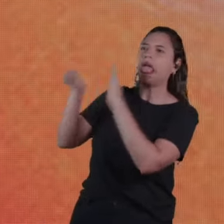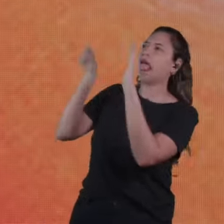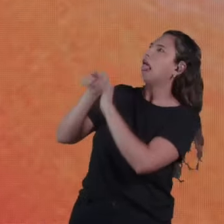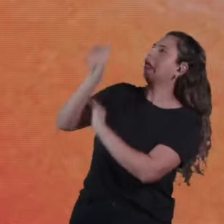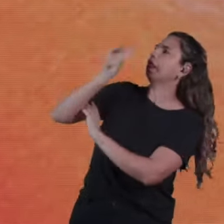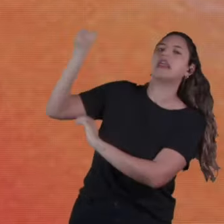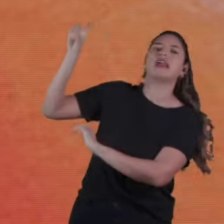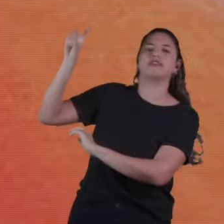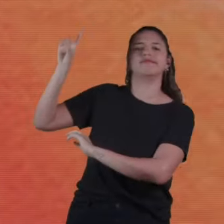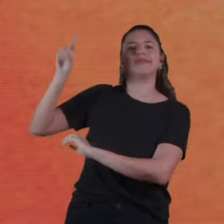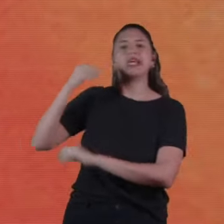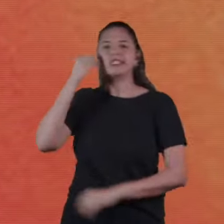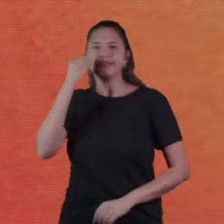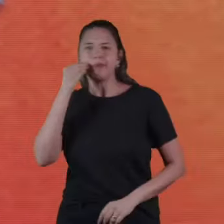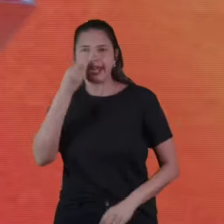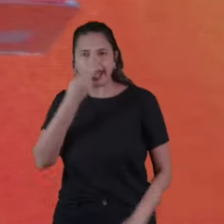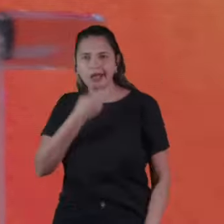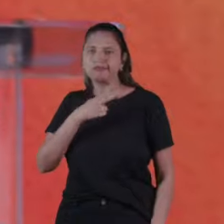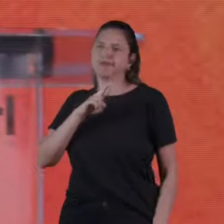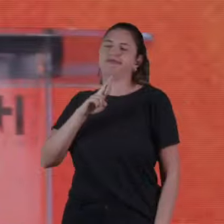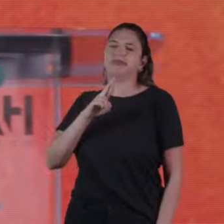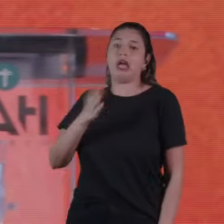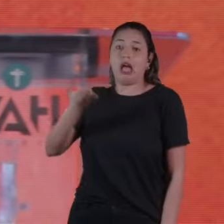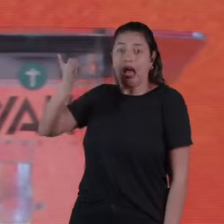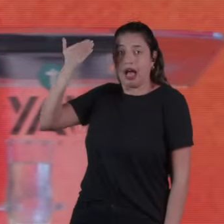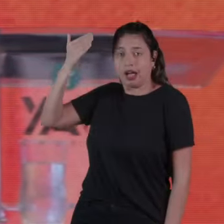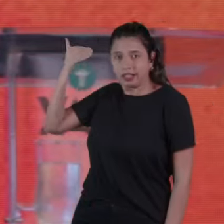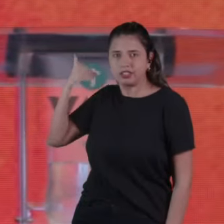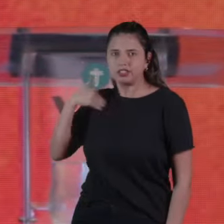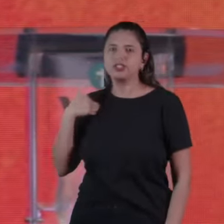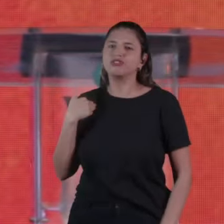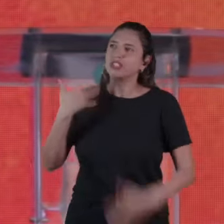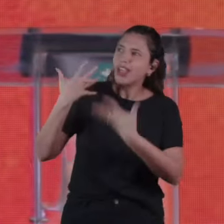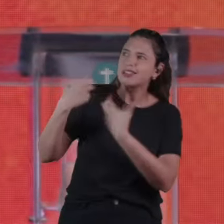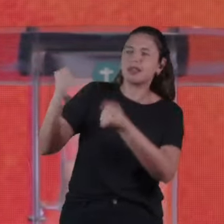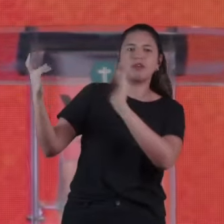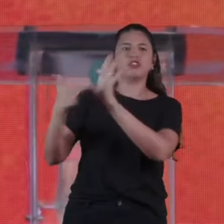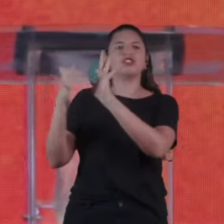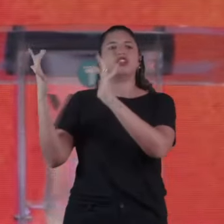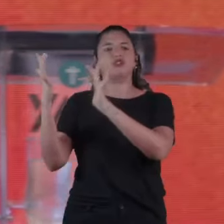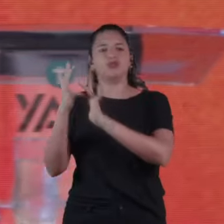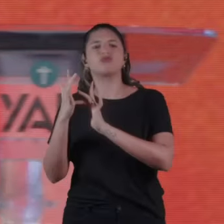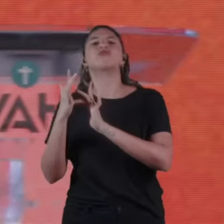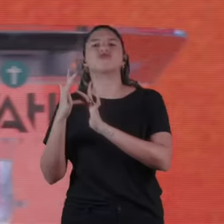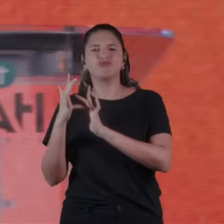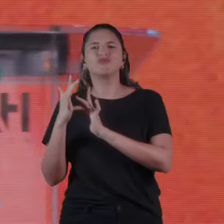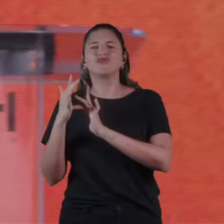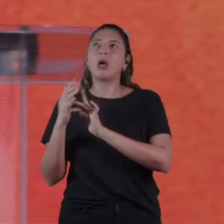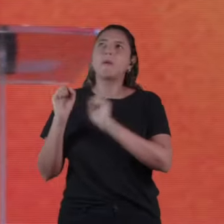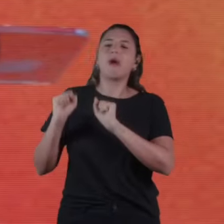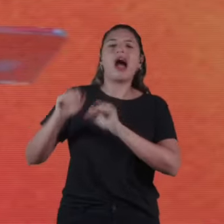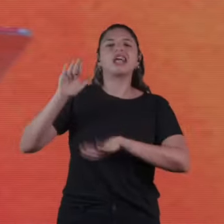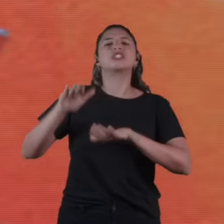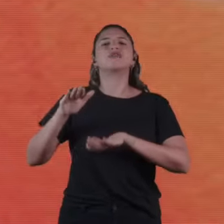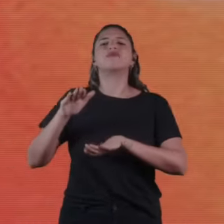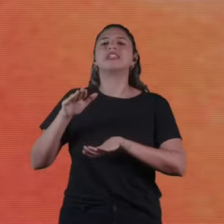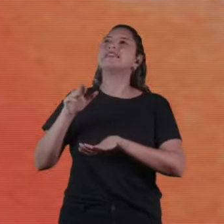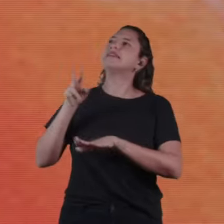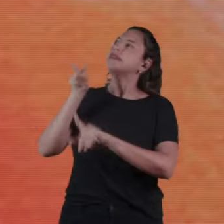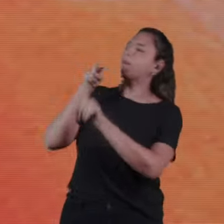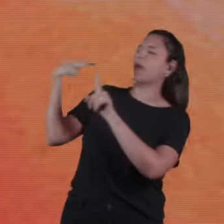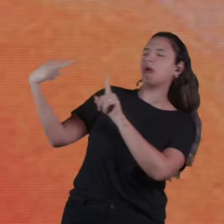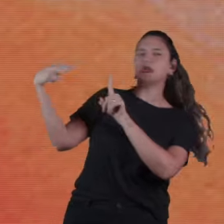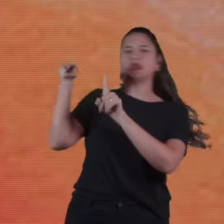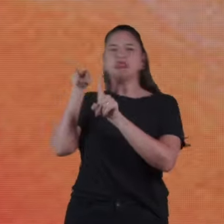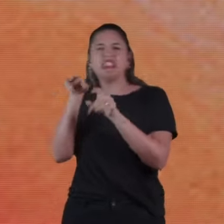Experiências religiosas que você teve antes da sua conversão podem ter feito com que você tenha uma visão pequena de quem é